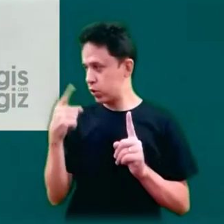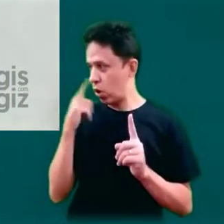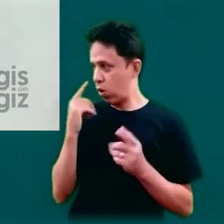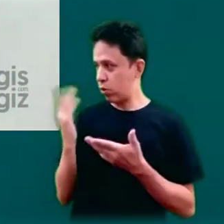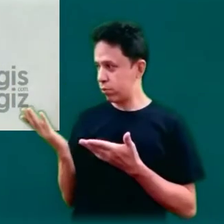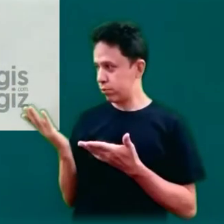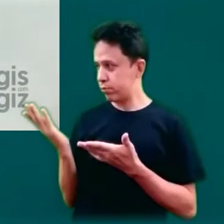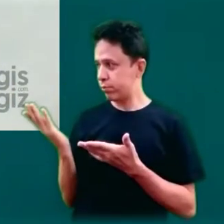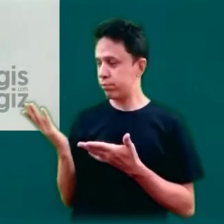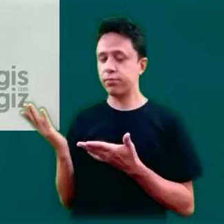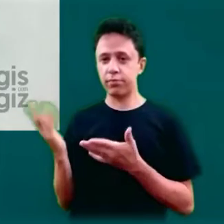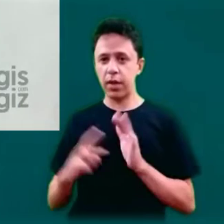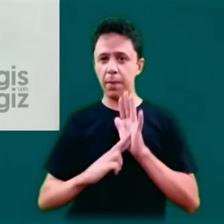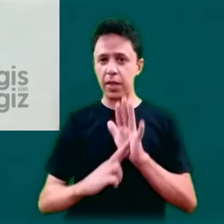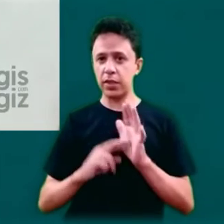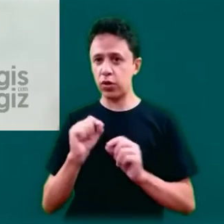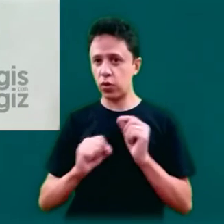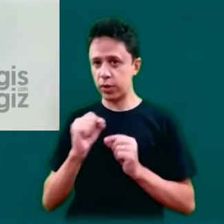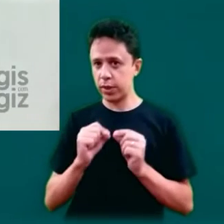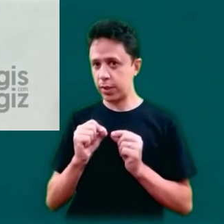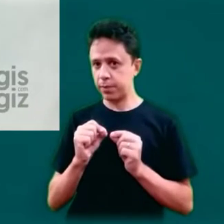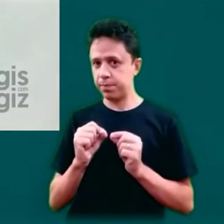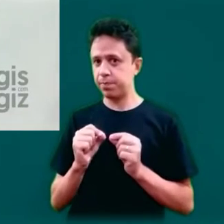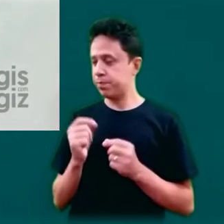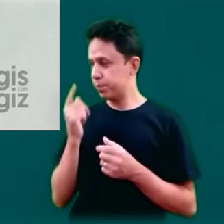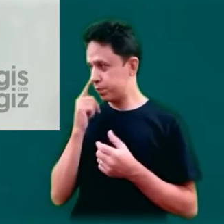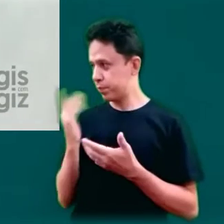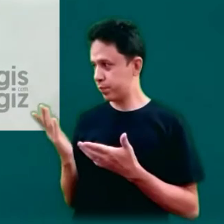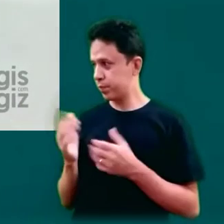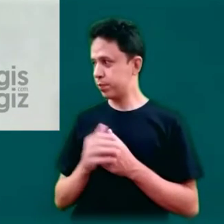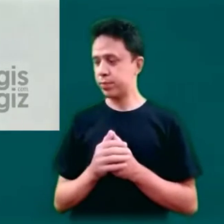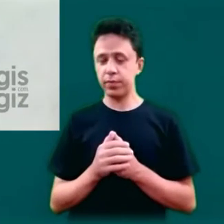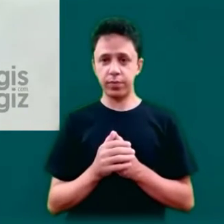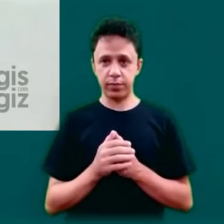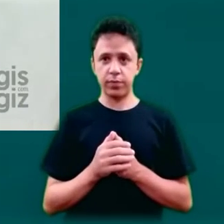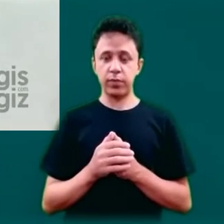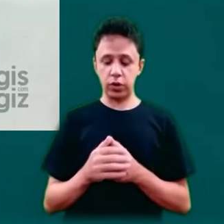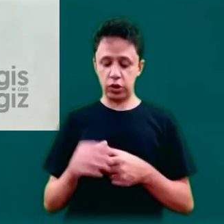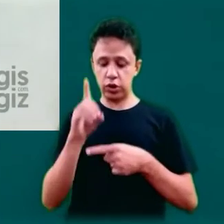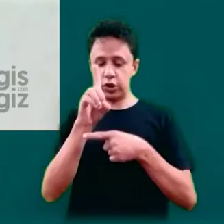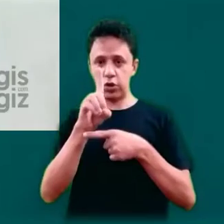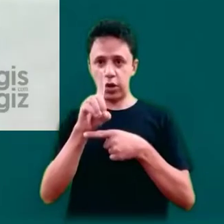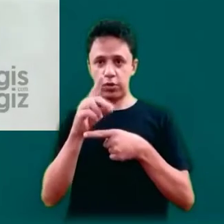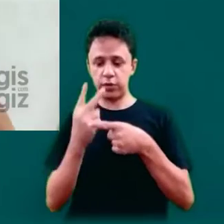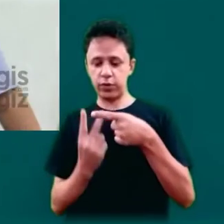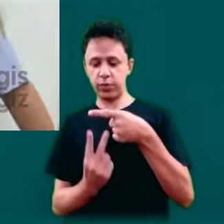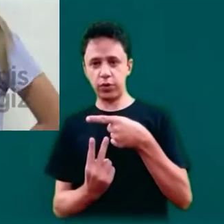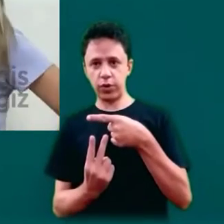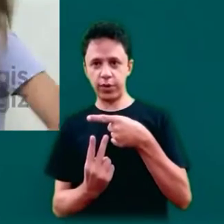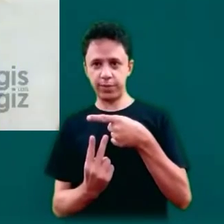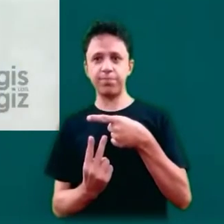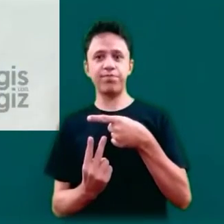então daqui até aqui, eu posso representar que é diagonal dividido por 2. Porque é